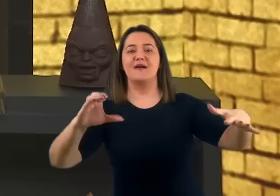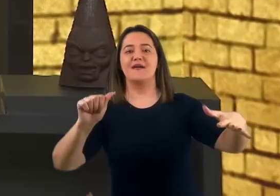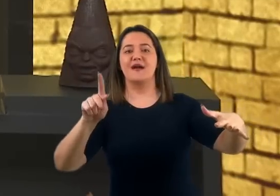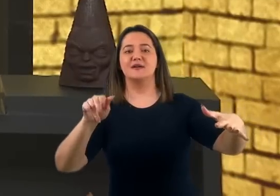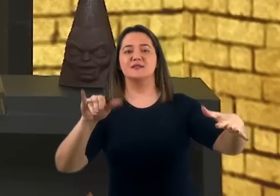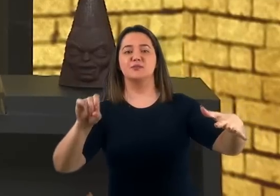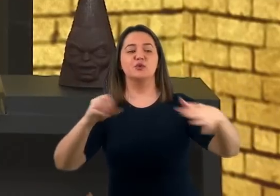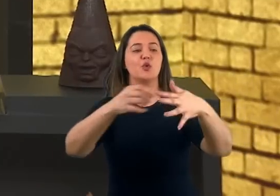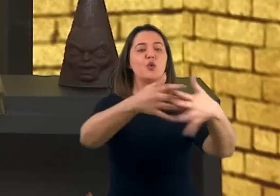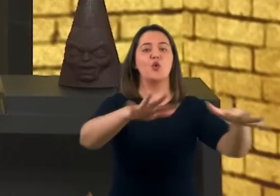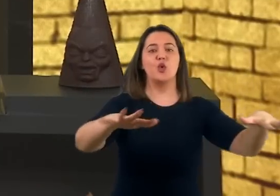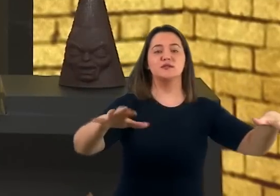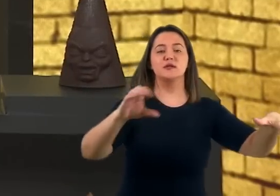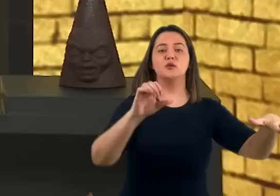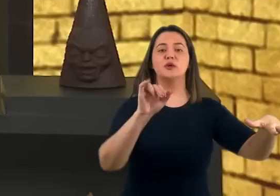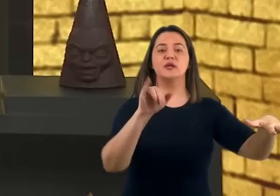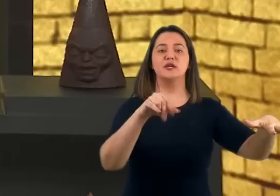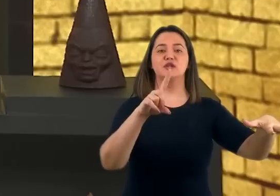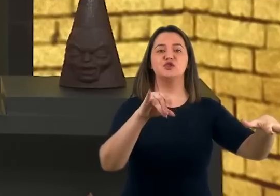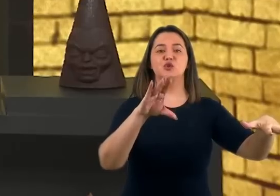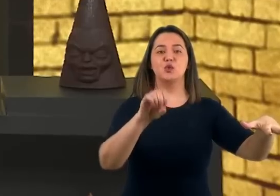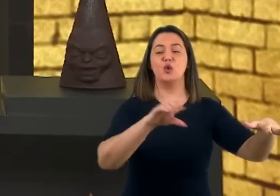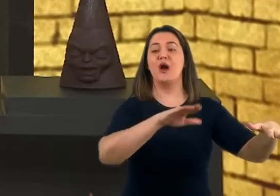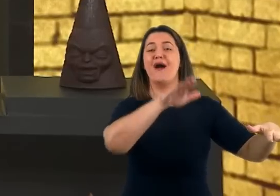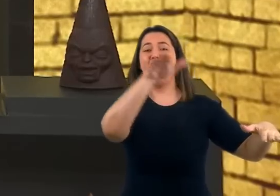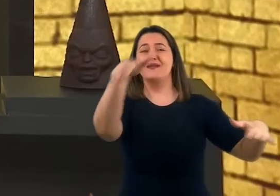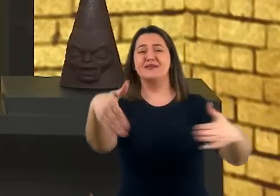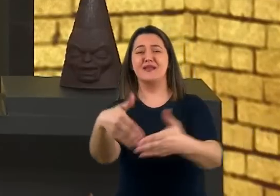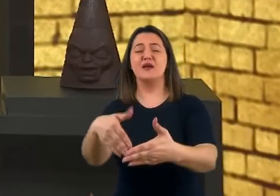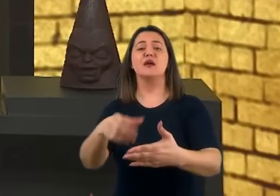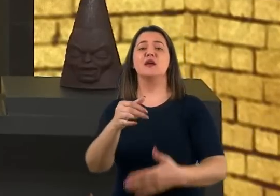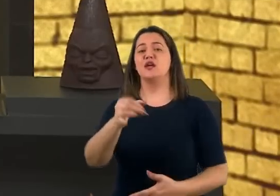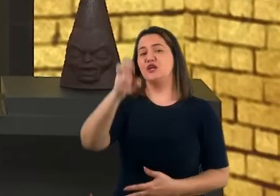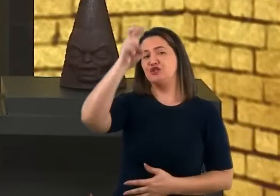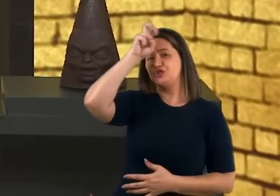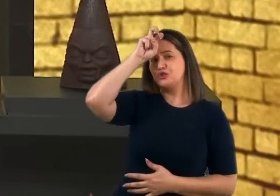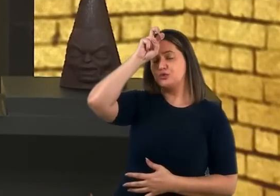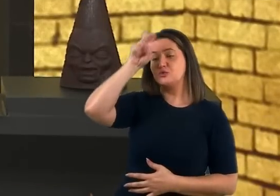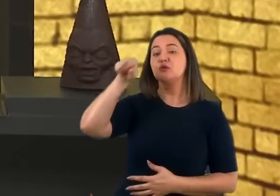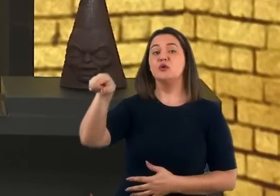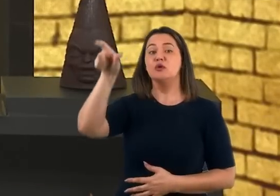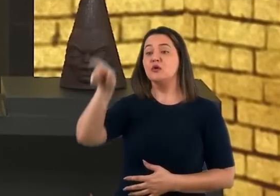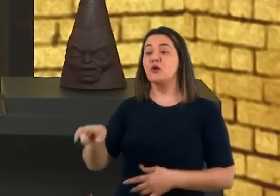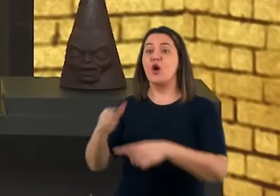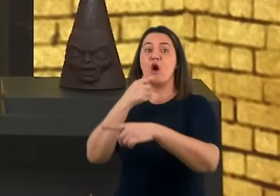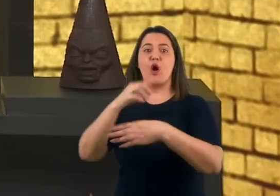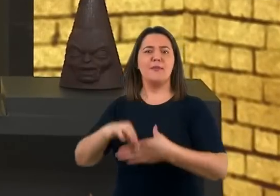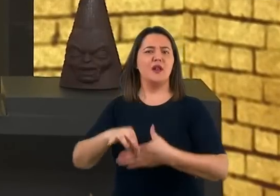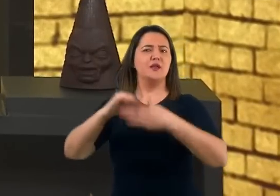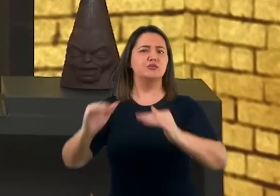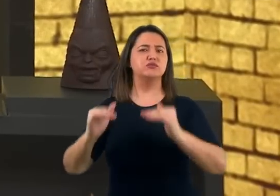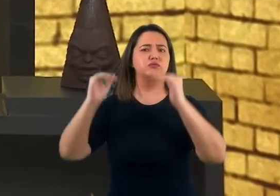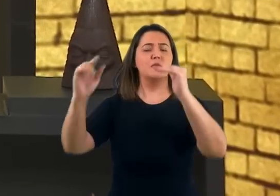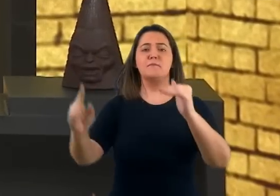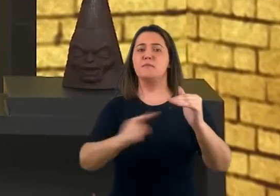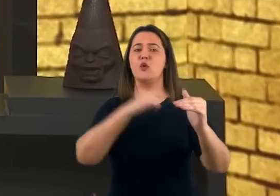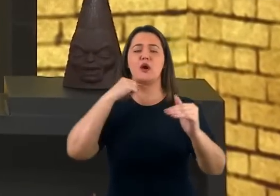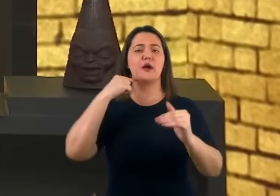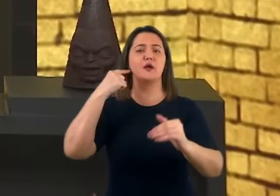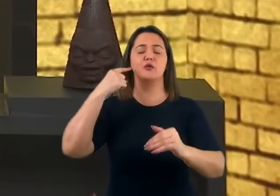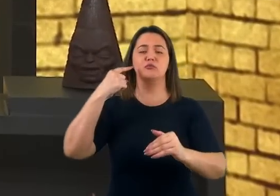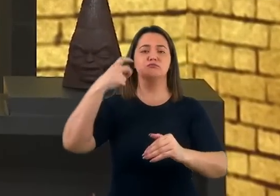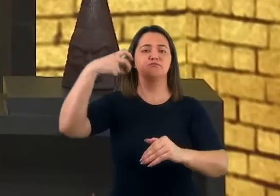Oceano Índico e ao Golfo Pérsico e ao Egito, ele morreu de maneira abrupta. Escritores antigos